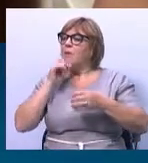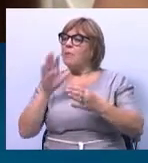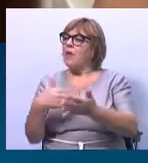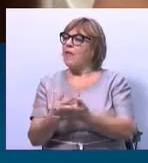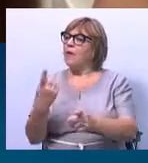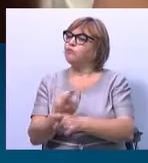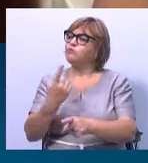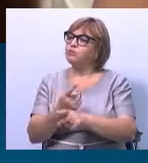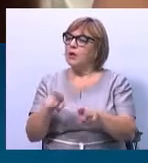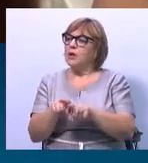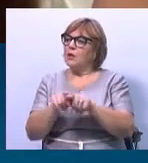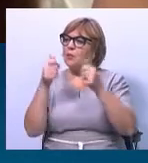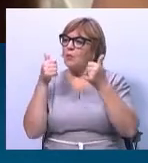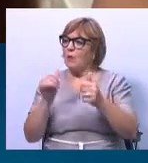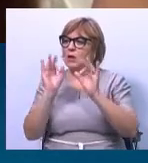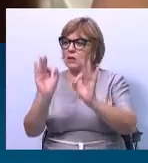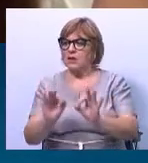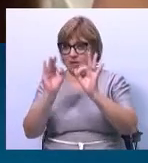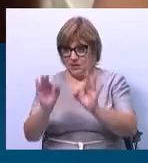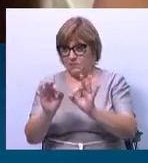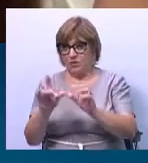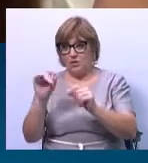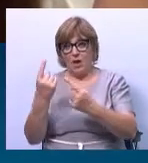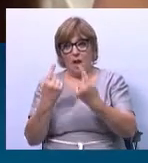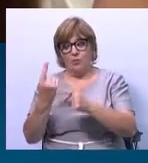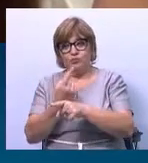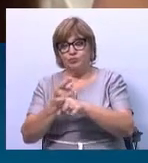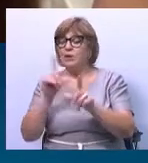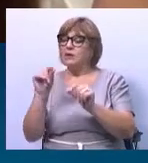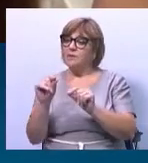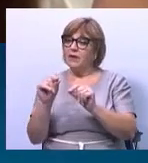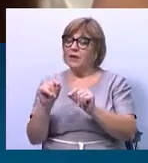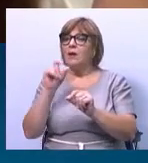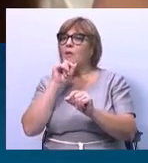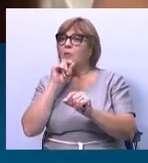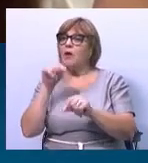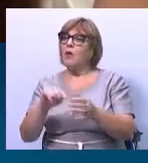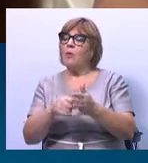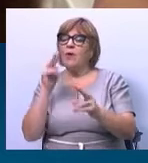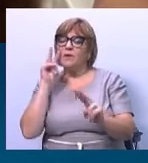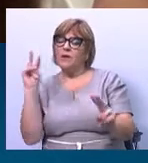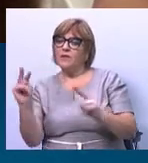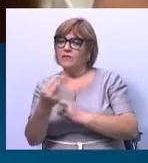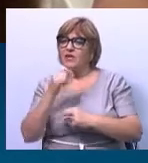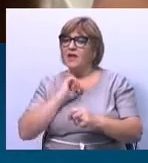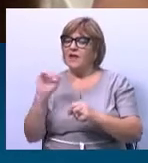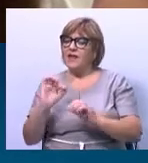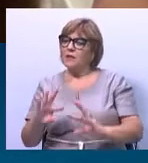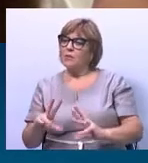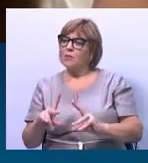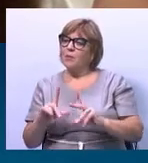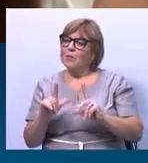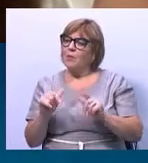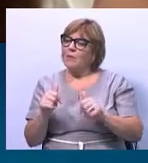ponto de vista do tratamento, propriamente dito, de alguma questão, mas também deste ponto de vista de um desenvolvimento